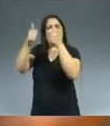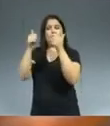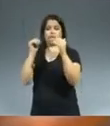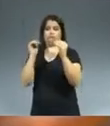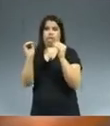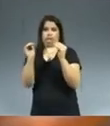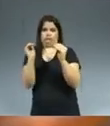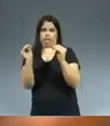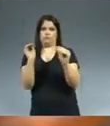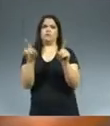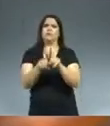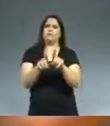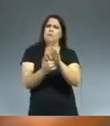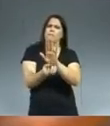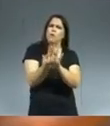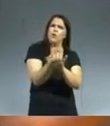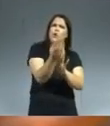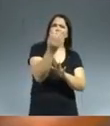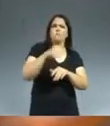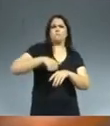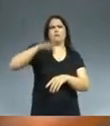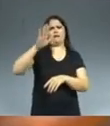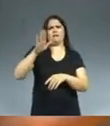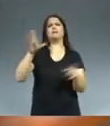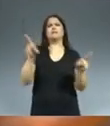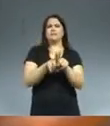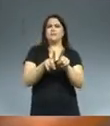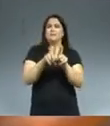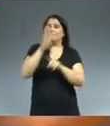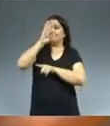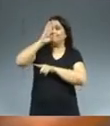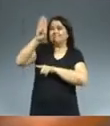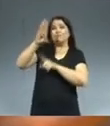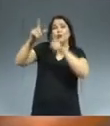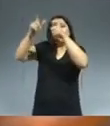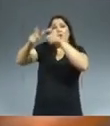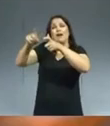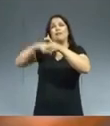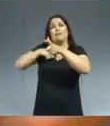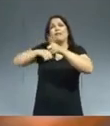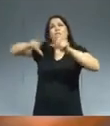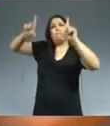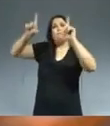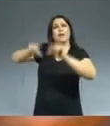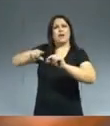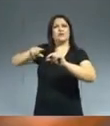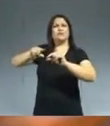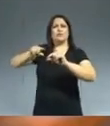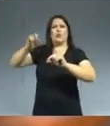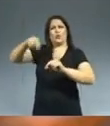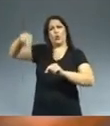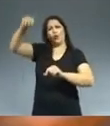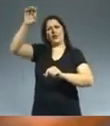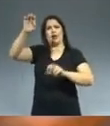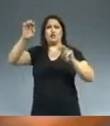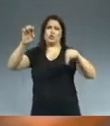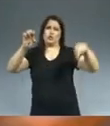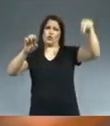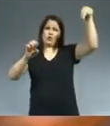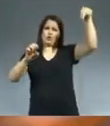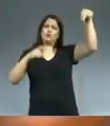competitividade e todas as regiões do país mas principalmente as regiões que tem o melhor atendimento que a região nordeste